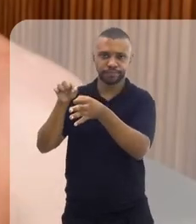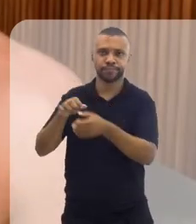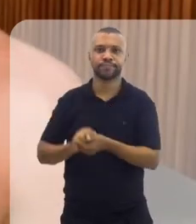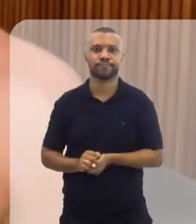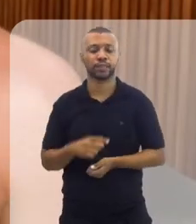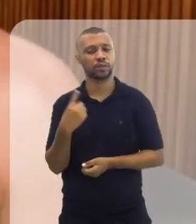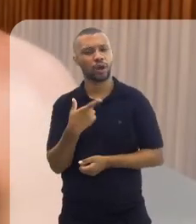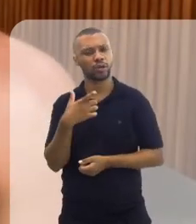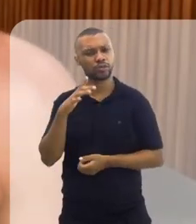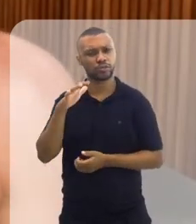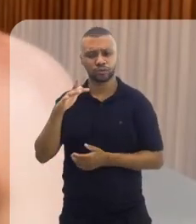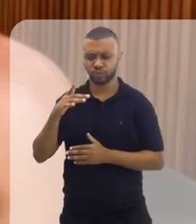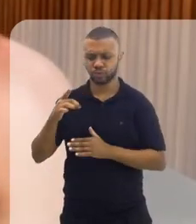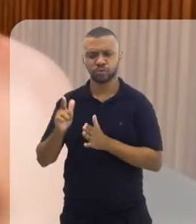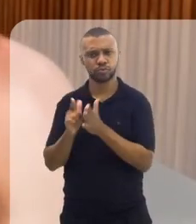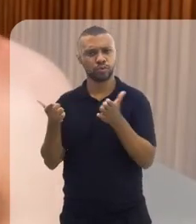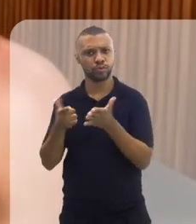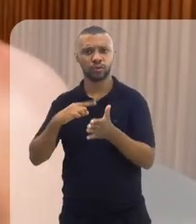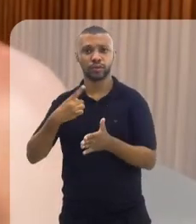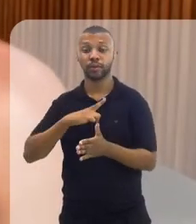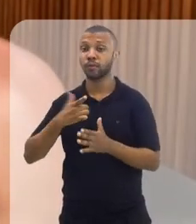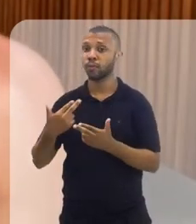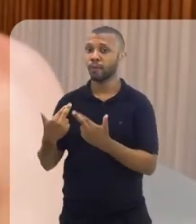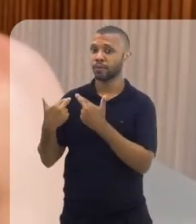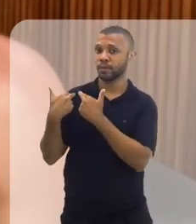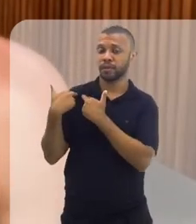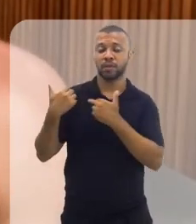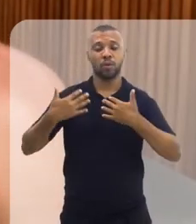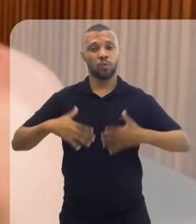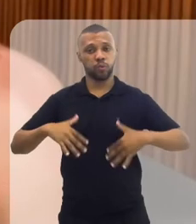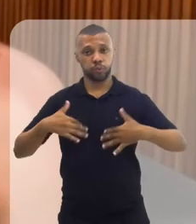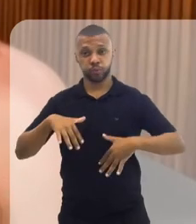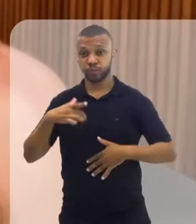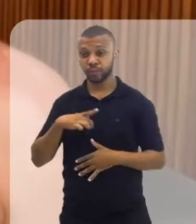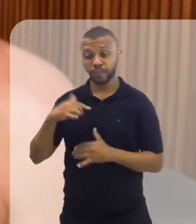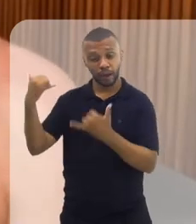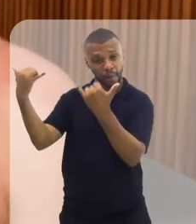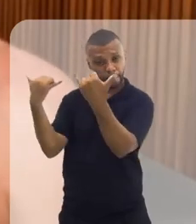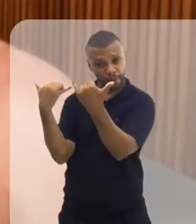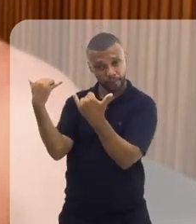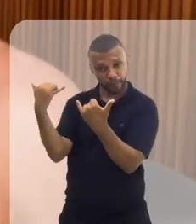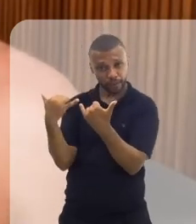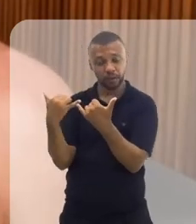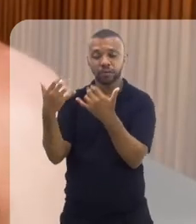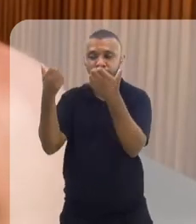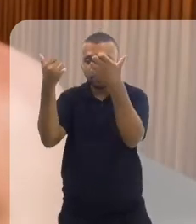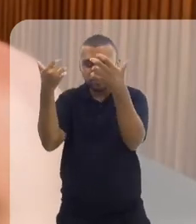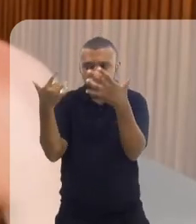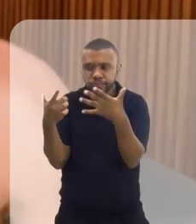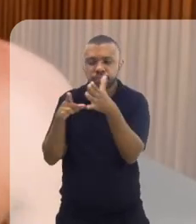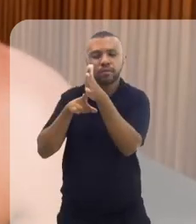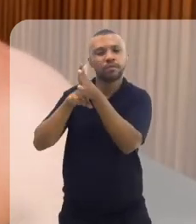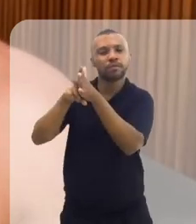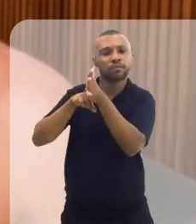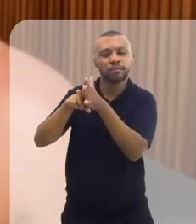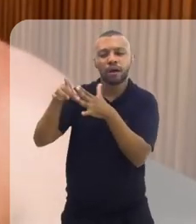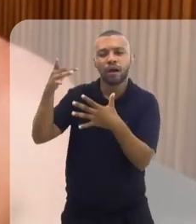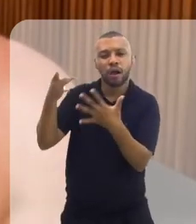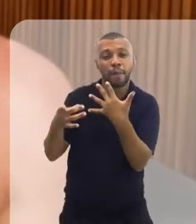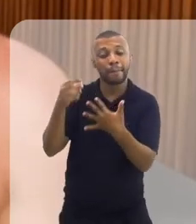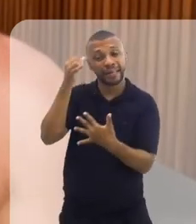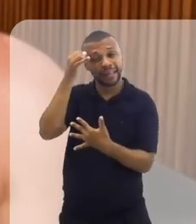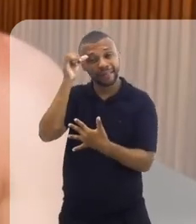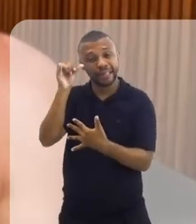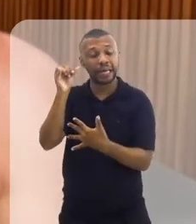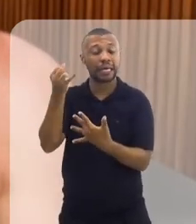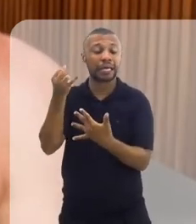né? Nós jornalistas sempre temos uma responsabilidade muito grande de pegar uma informação e destrinchar isso da melhor